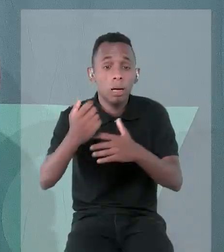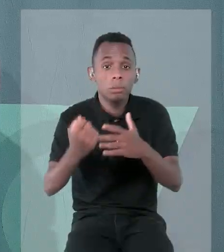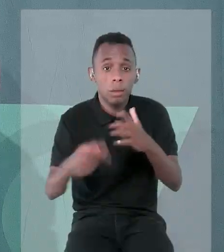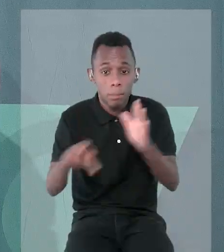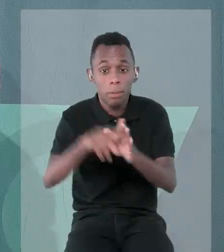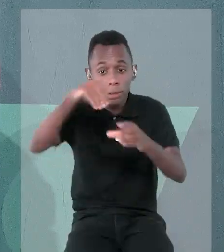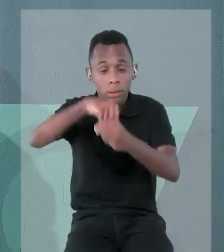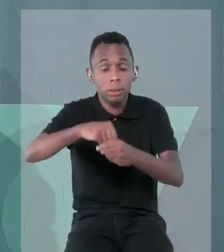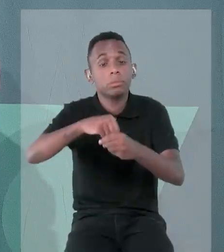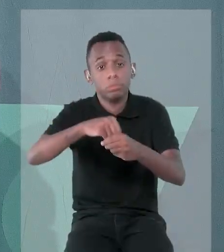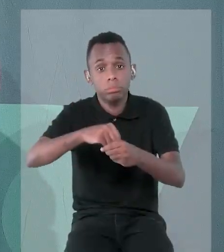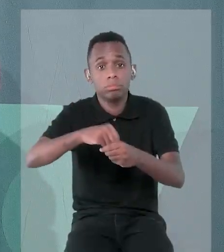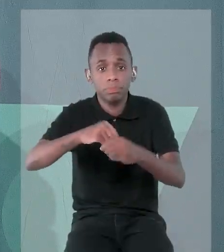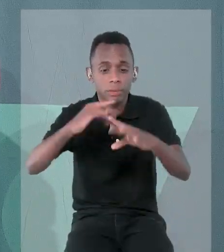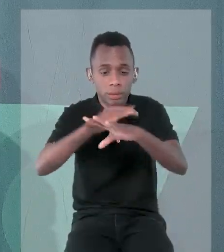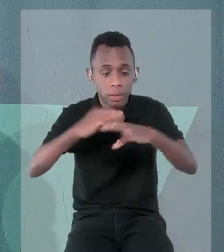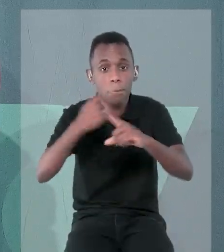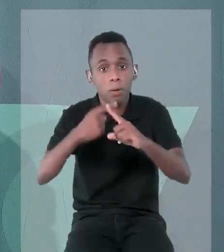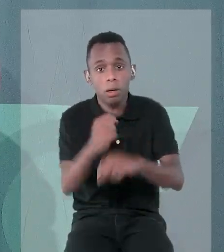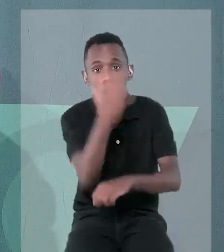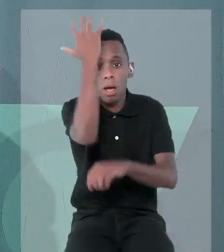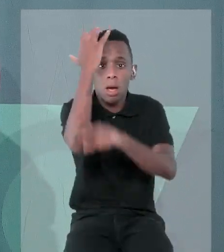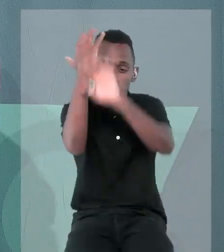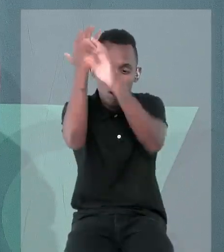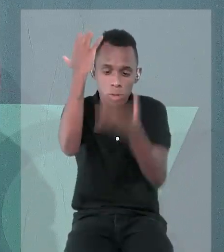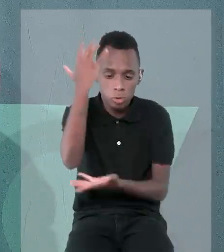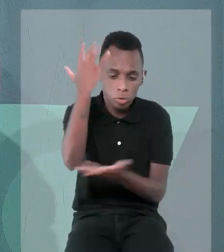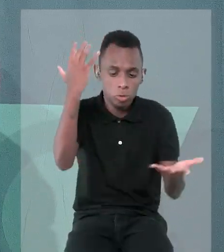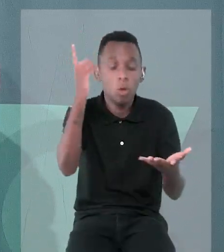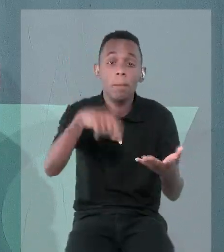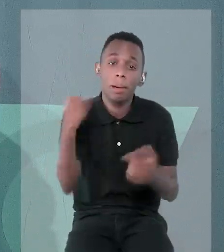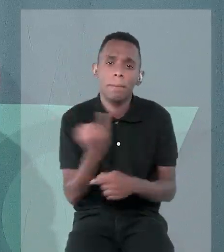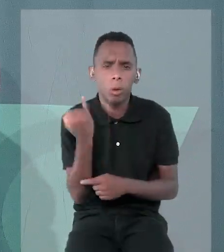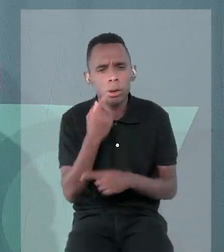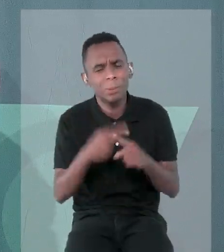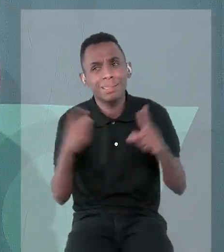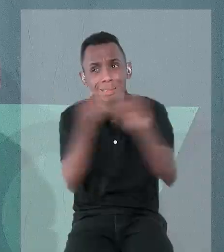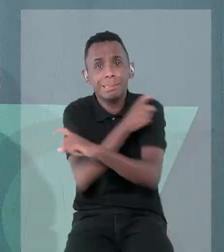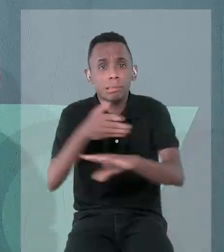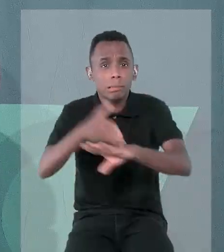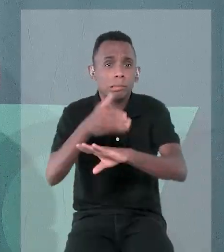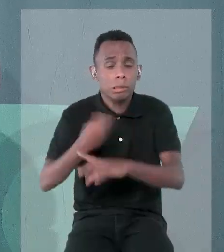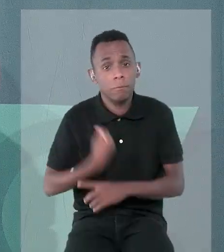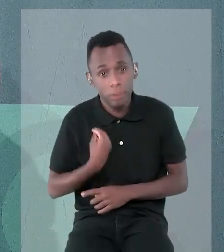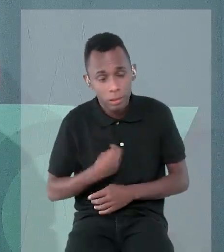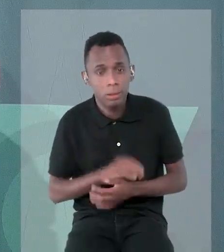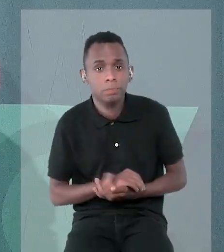na cidade. A sombra é muito importante, né? As cidades são muito quentes, se tornam lugares muito difíceis de ser vividos, né?